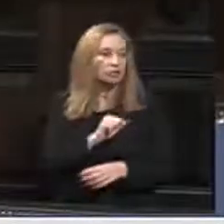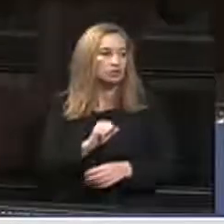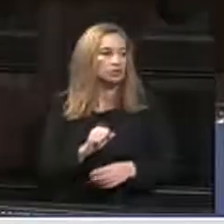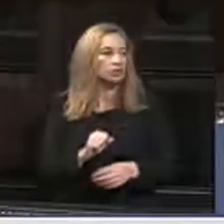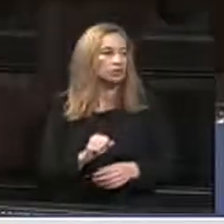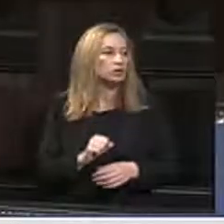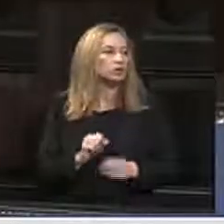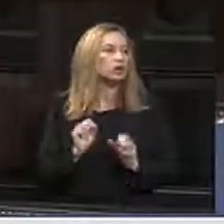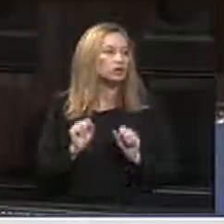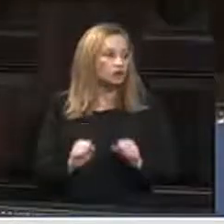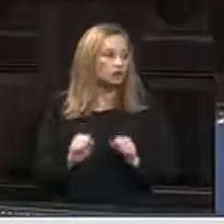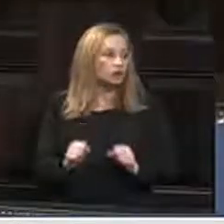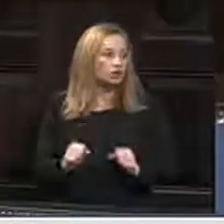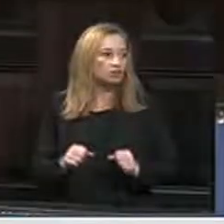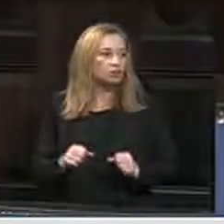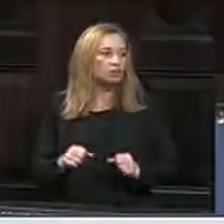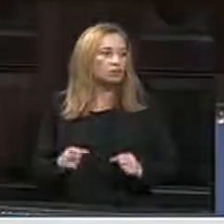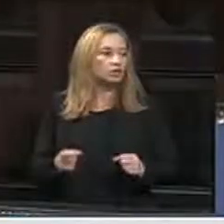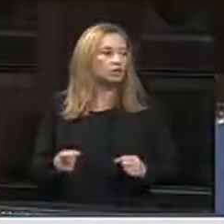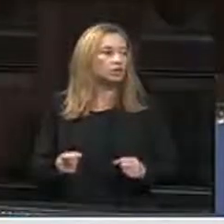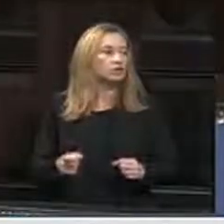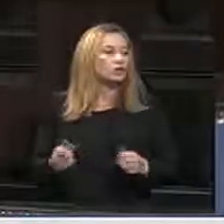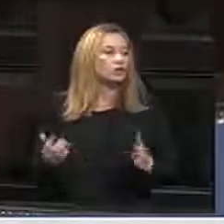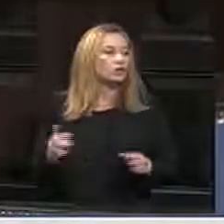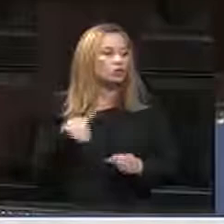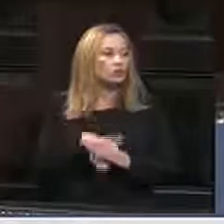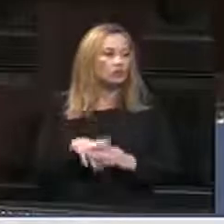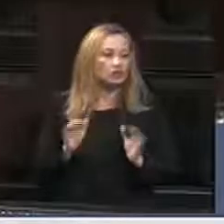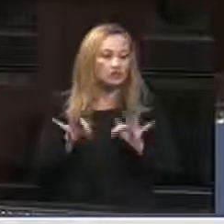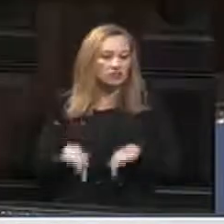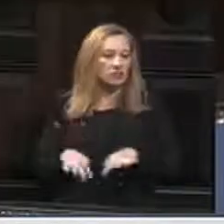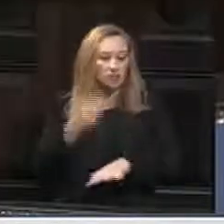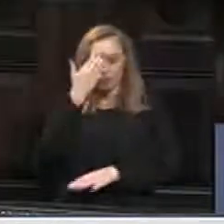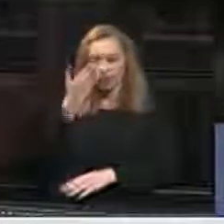para aprovação de forma definitiva. Para essas considerações, muito obrigado, senhor presidente.